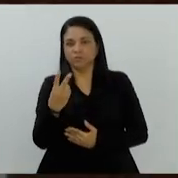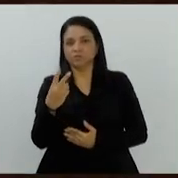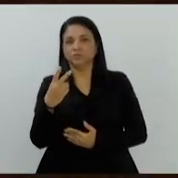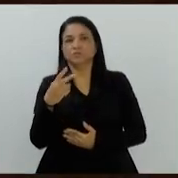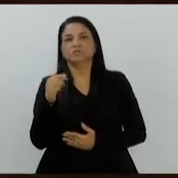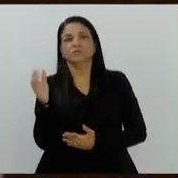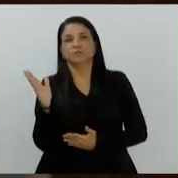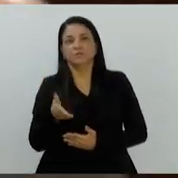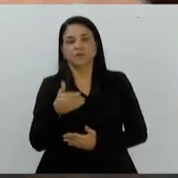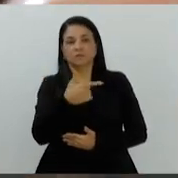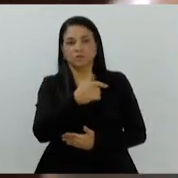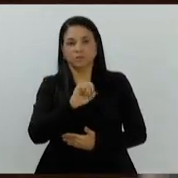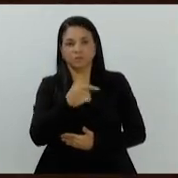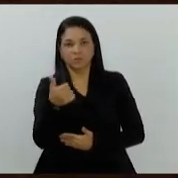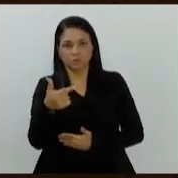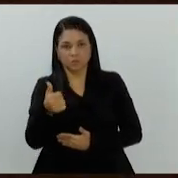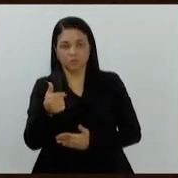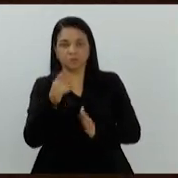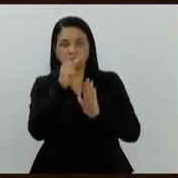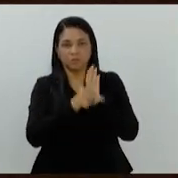1272-2012 e o projeto de lei